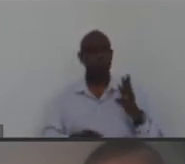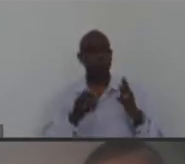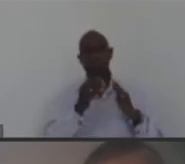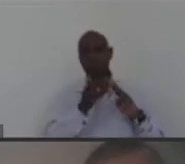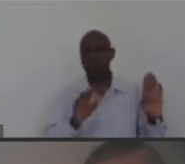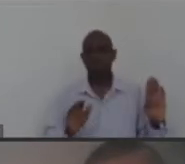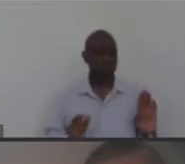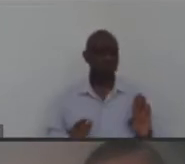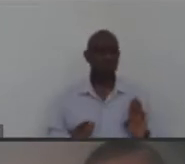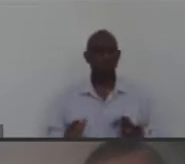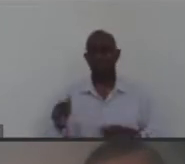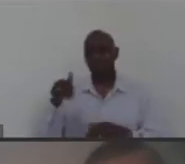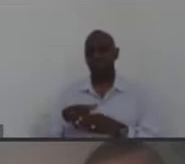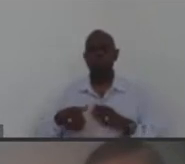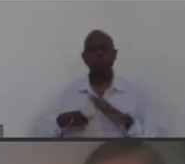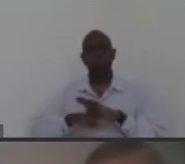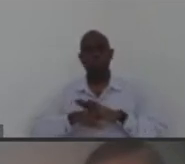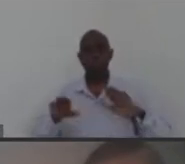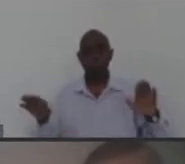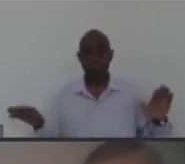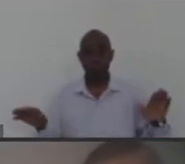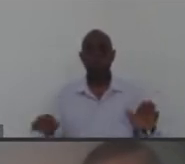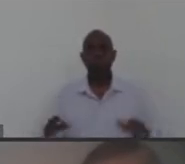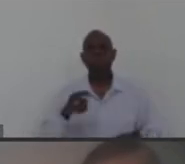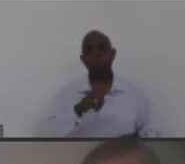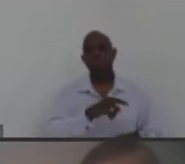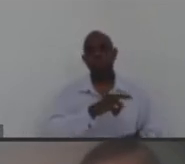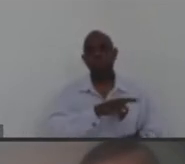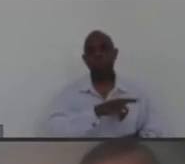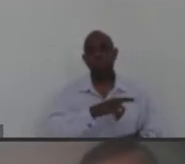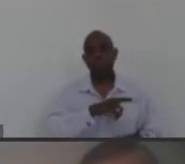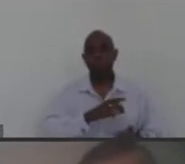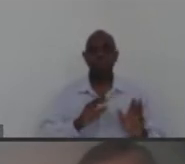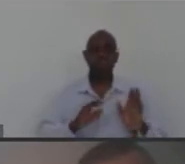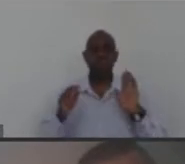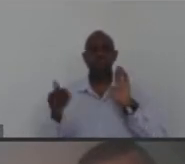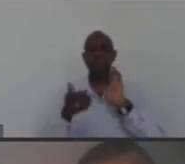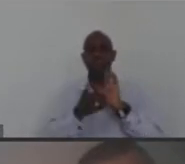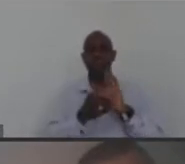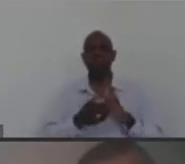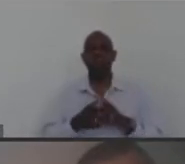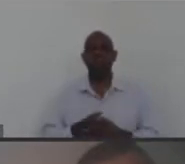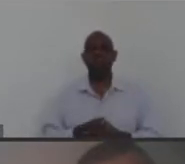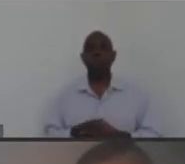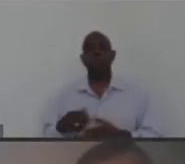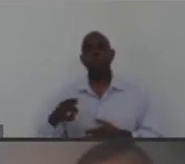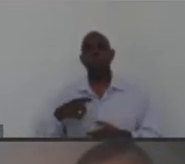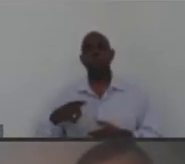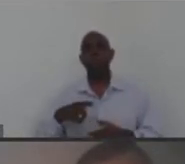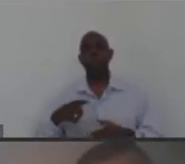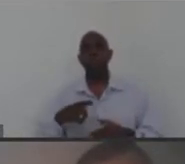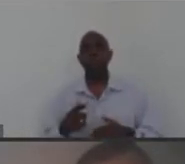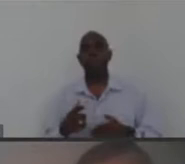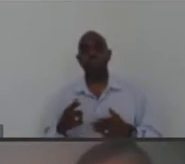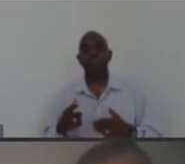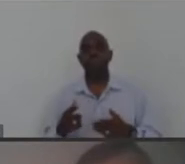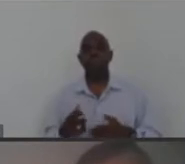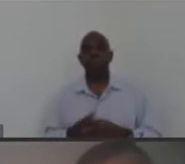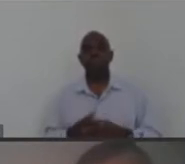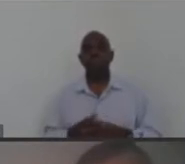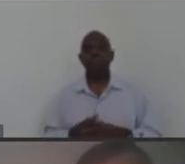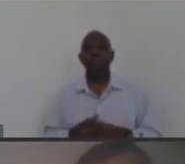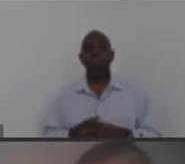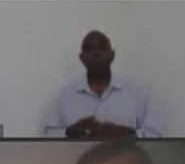a votação. 4 votos contrários, demais votos favoráveis. Está aprovado o requerimento de urgência. Neste